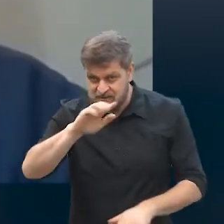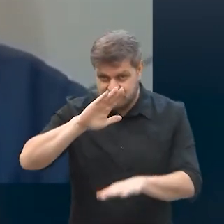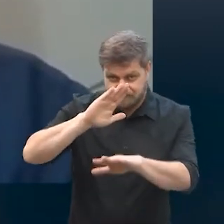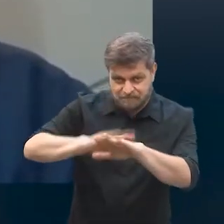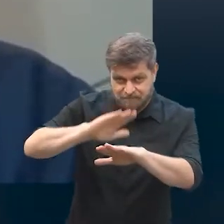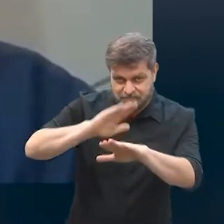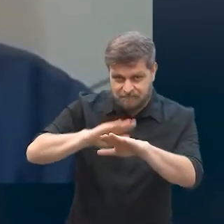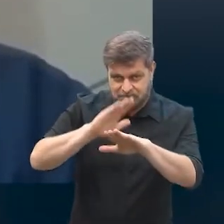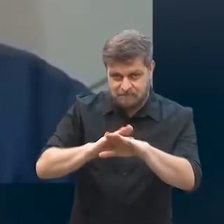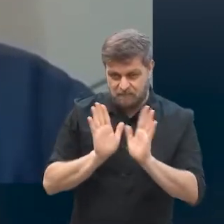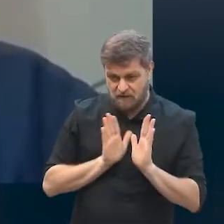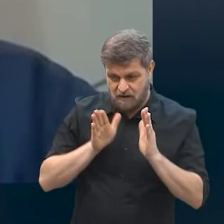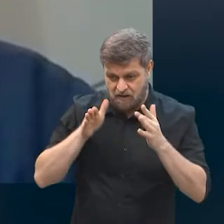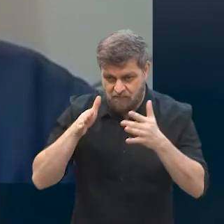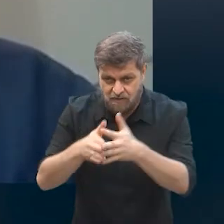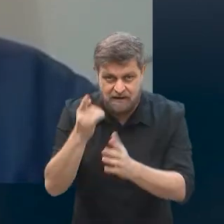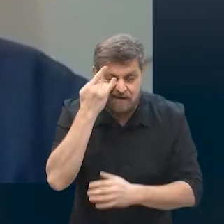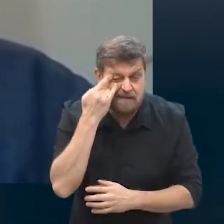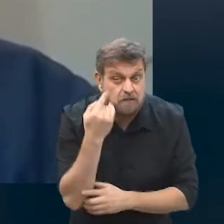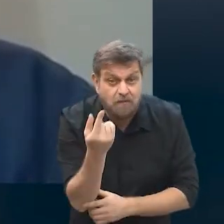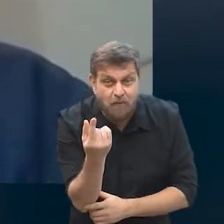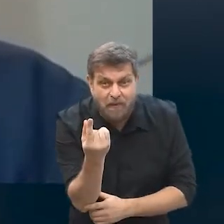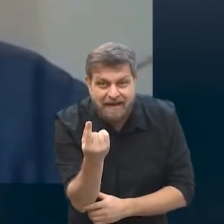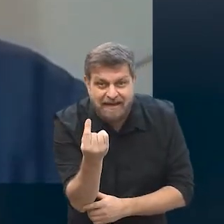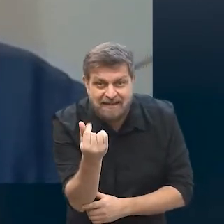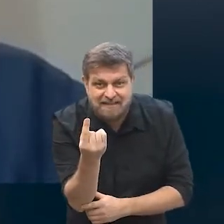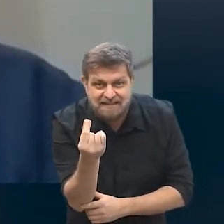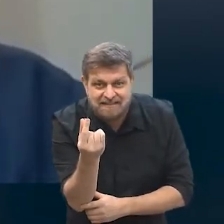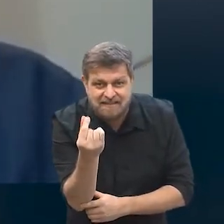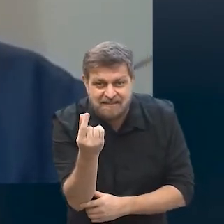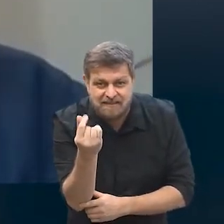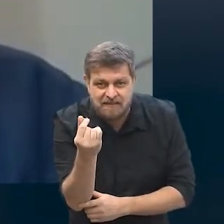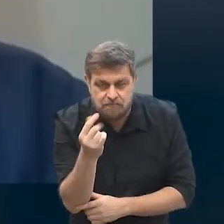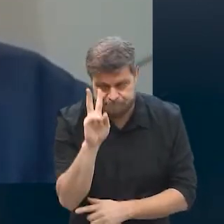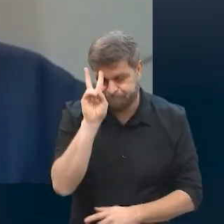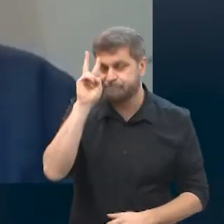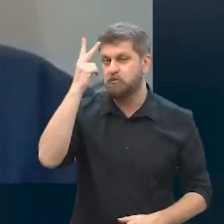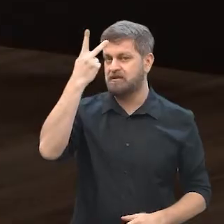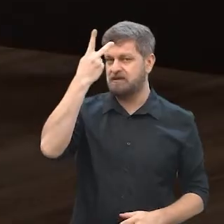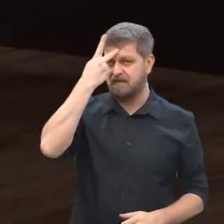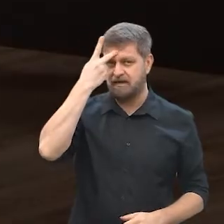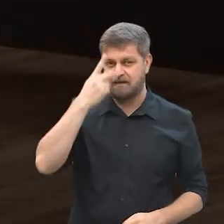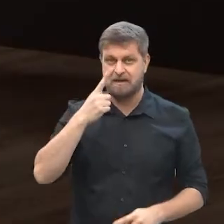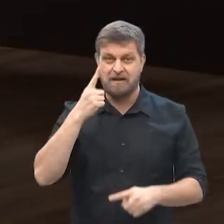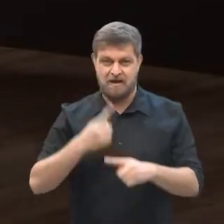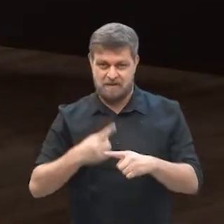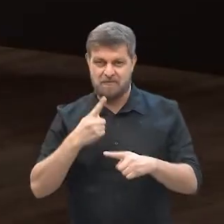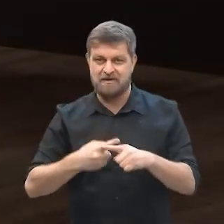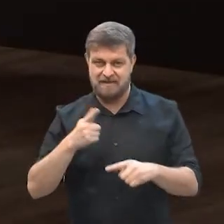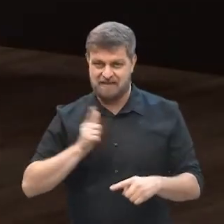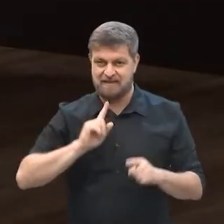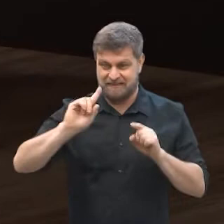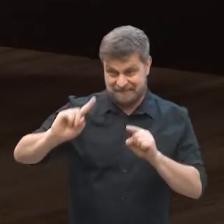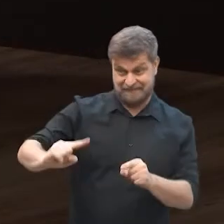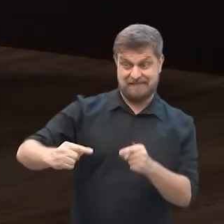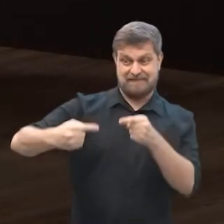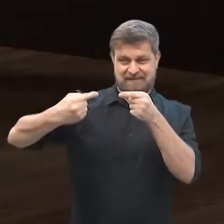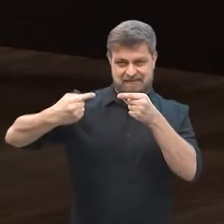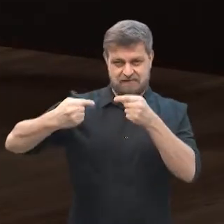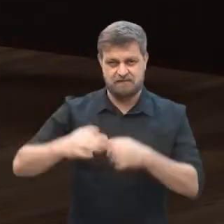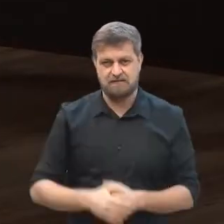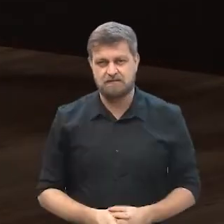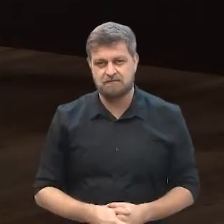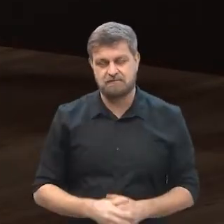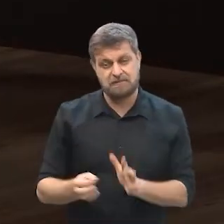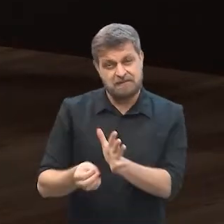isso exclusivamente por causa do dinheiro, é melhor repensar. Até porque tem desafios aí e